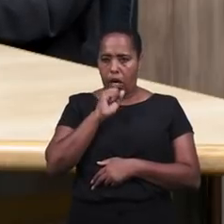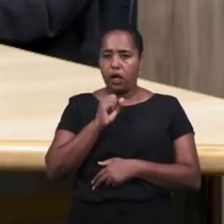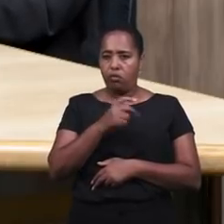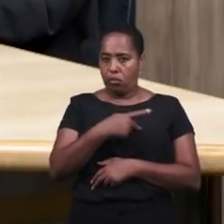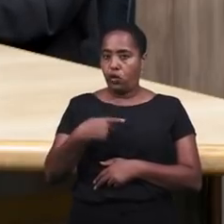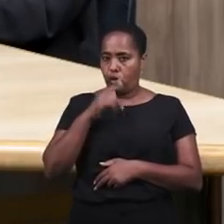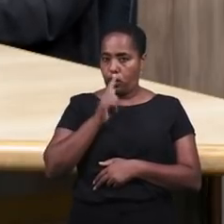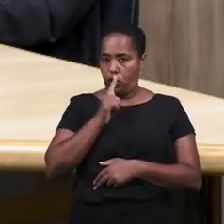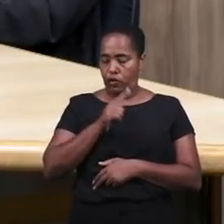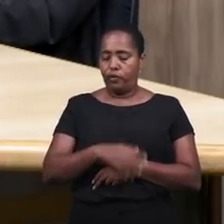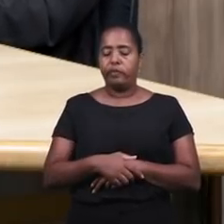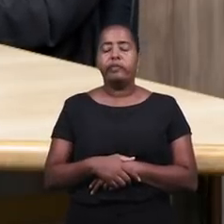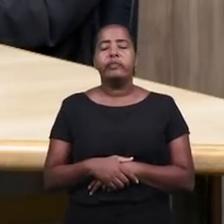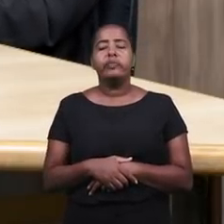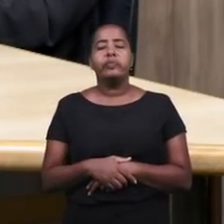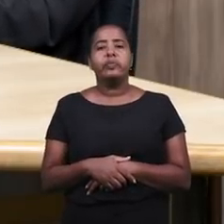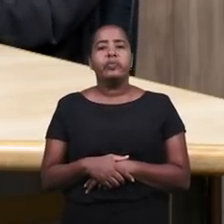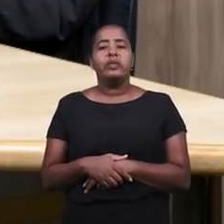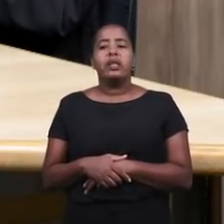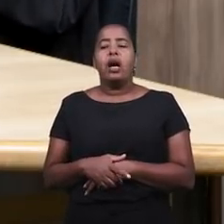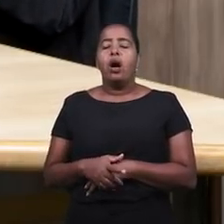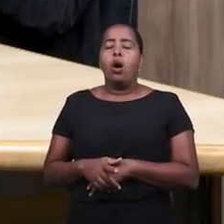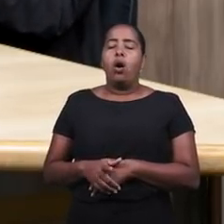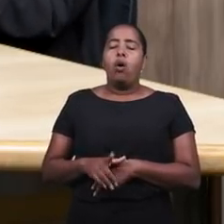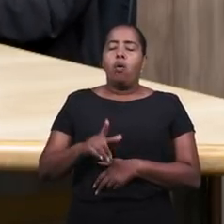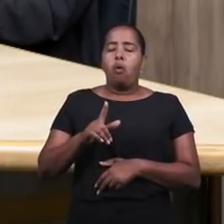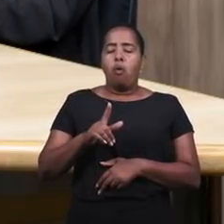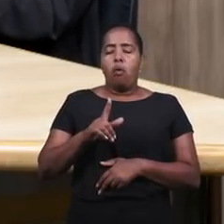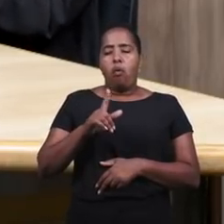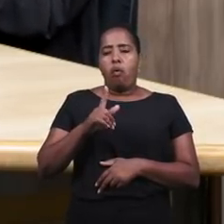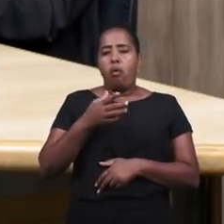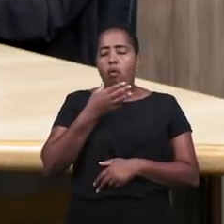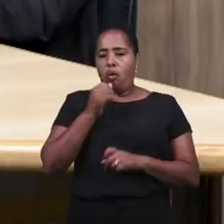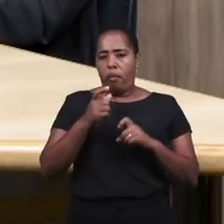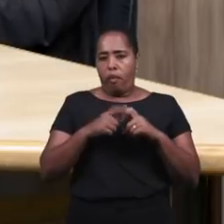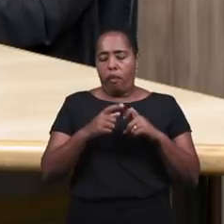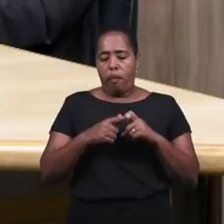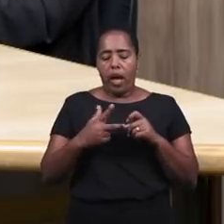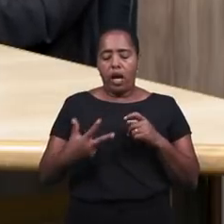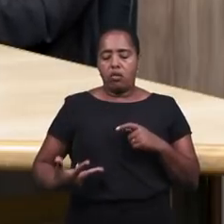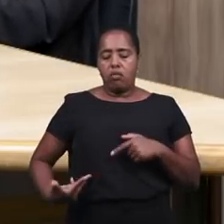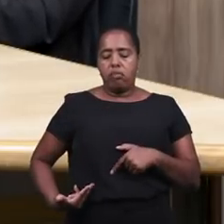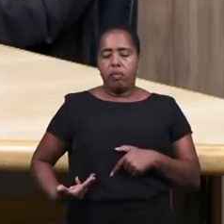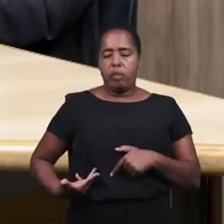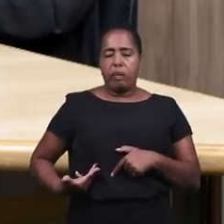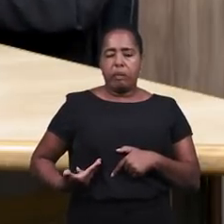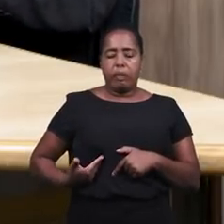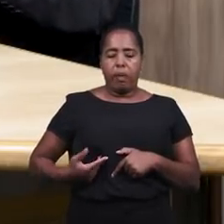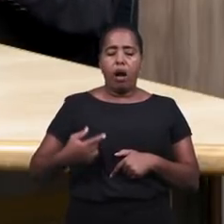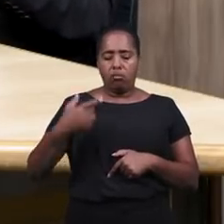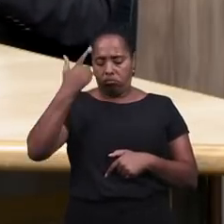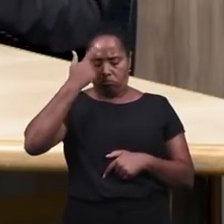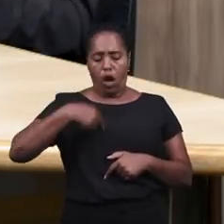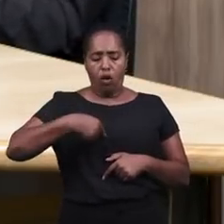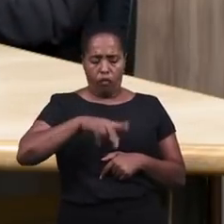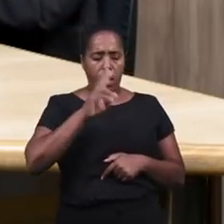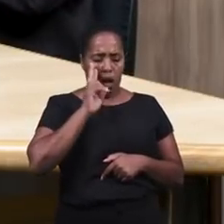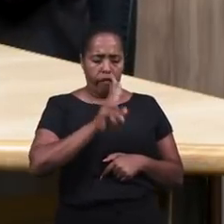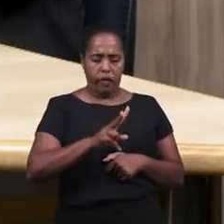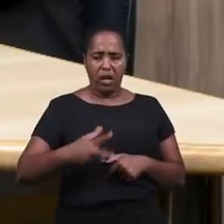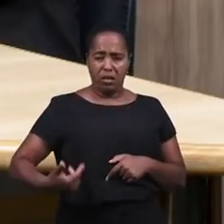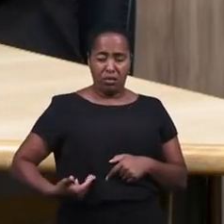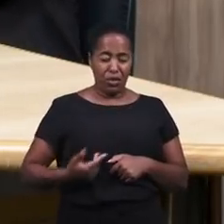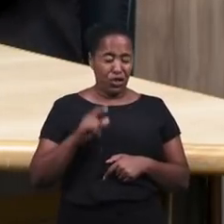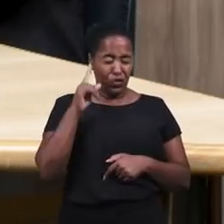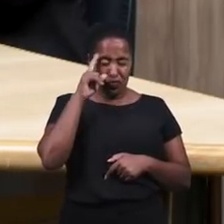O médico que operou foi um professor meu, um excelente médico. Eu fui lá assistir a cirurgia. Cirurgia dificílima, um